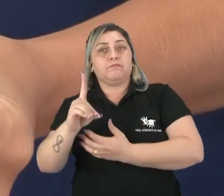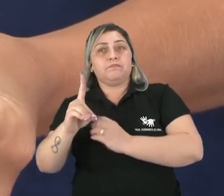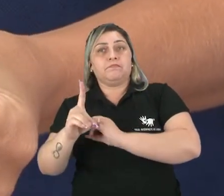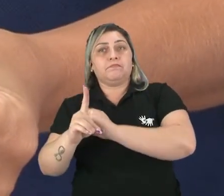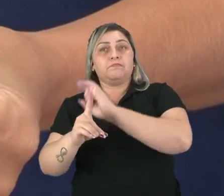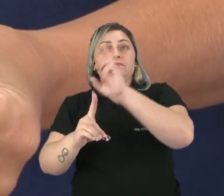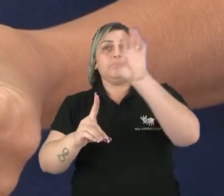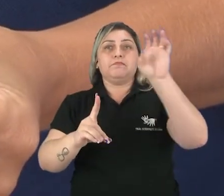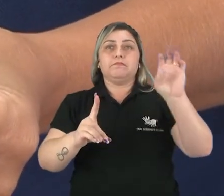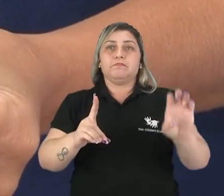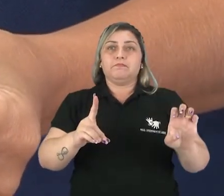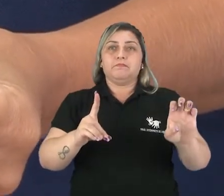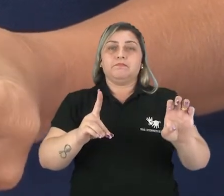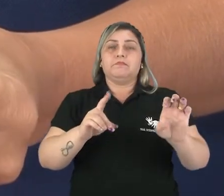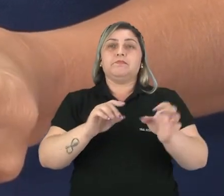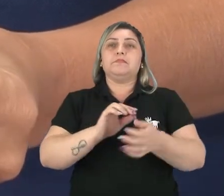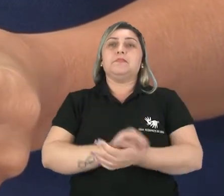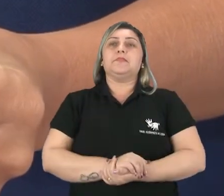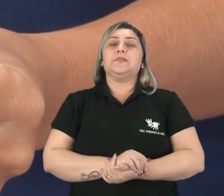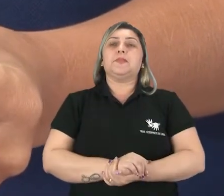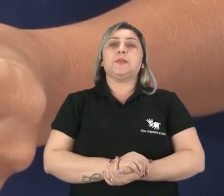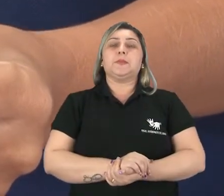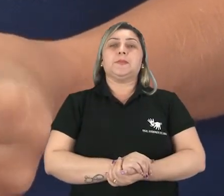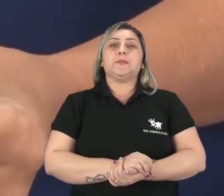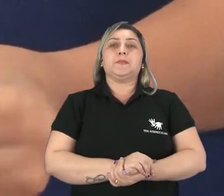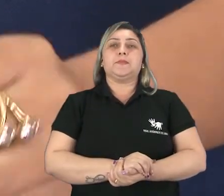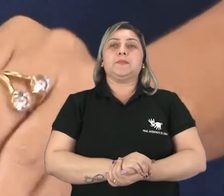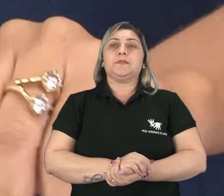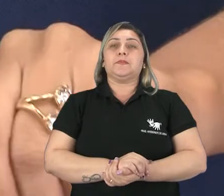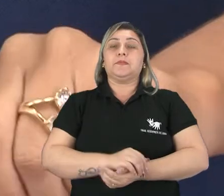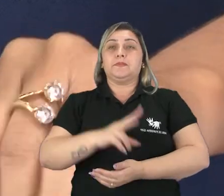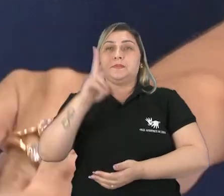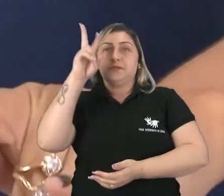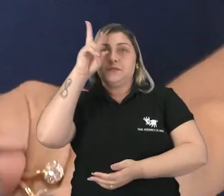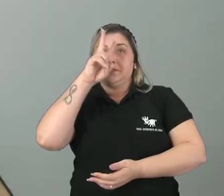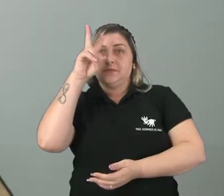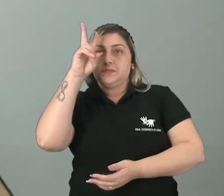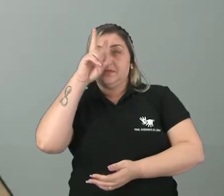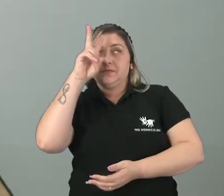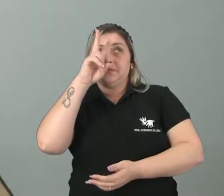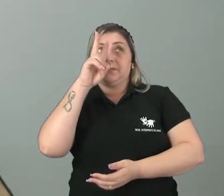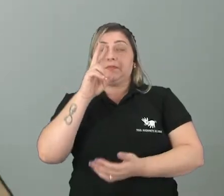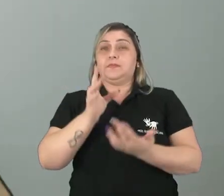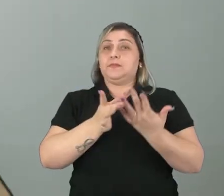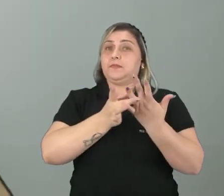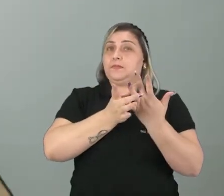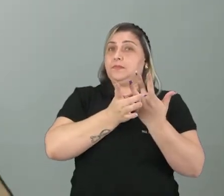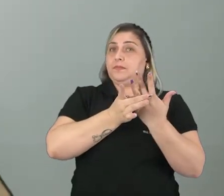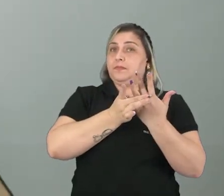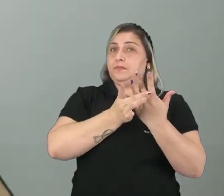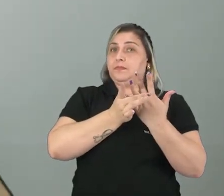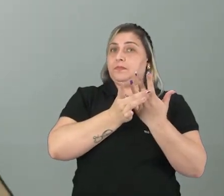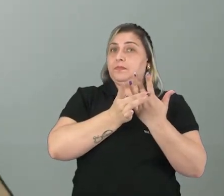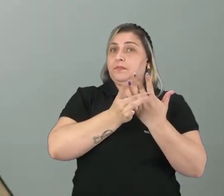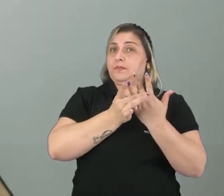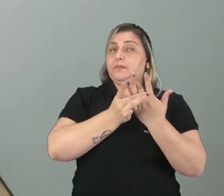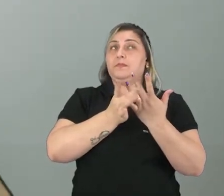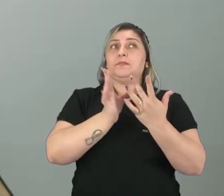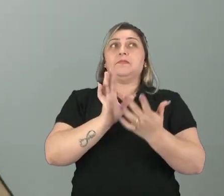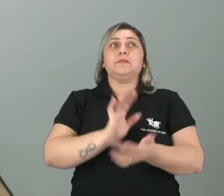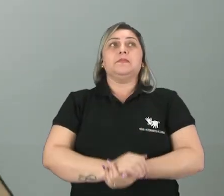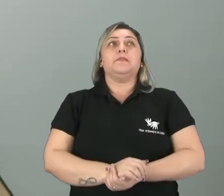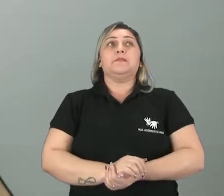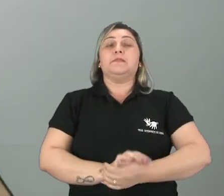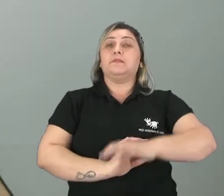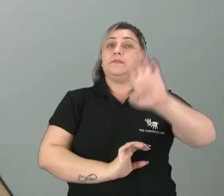ou está virado para o lado esquerdo lembram aqui o meu anel o Anel